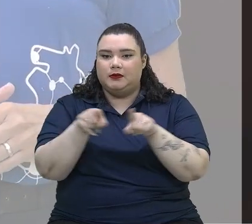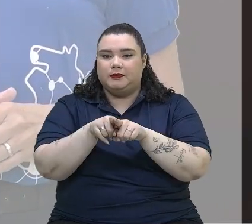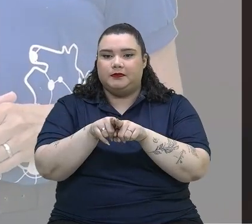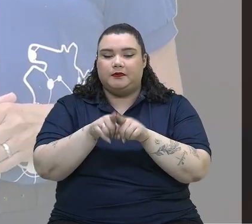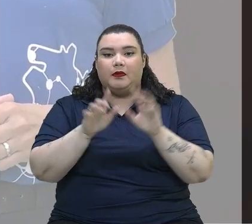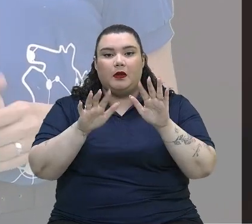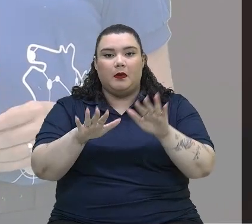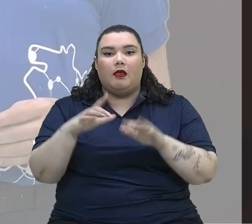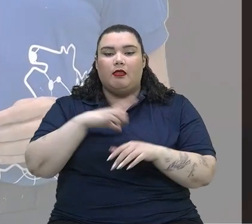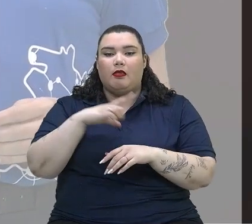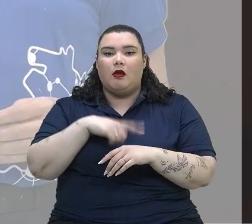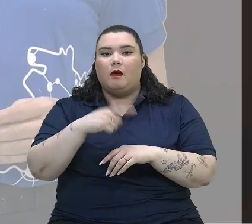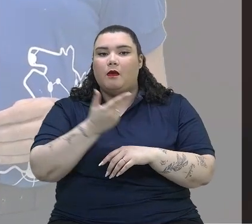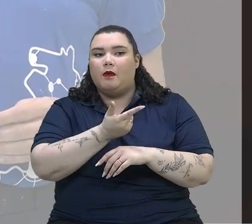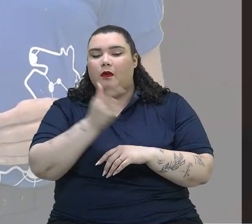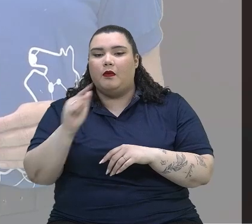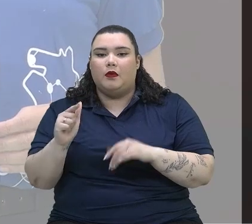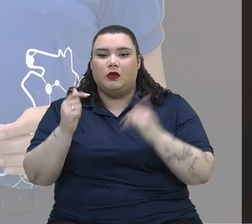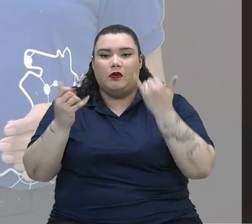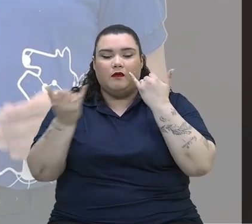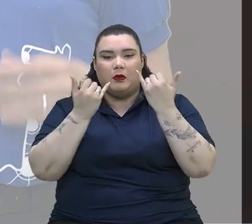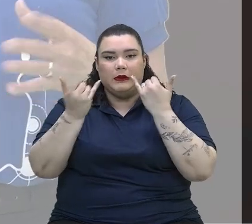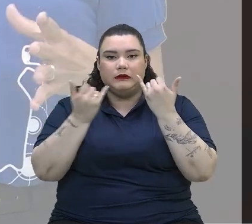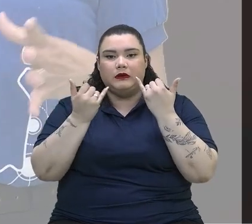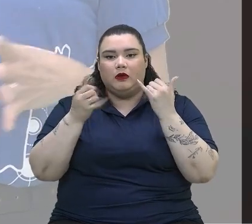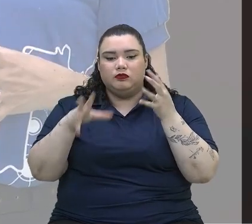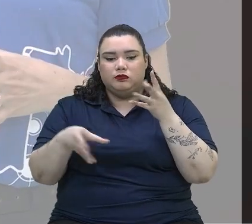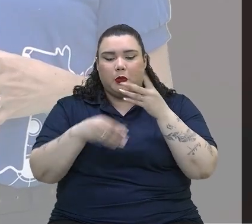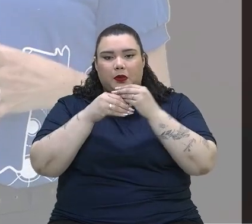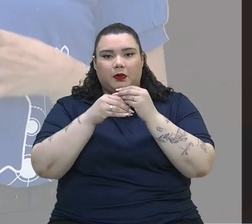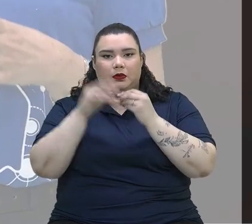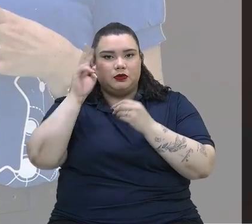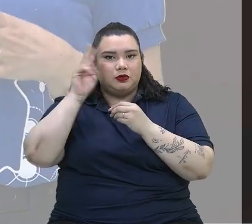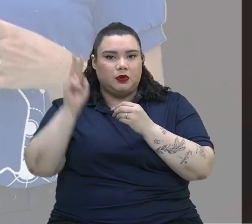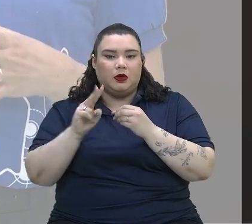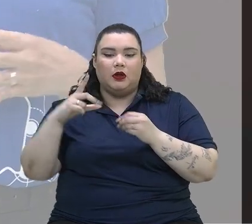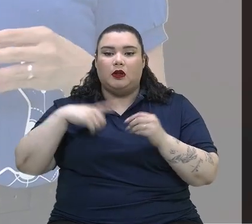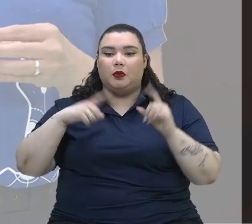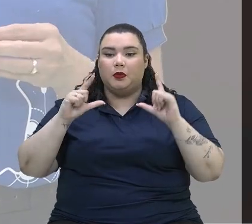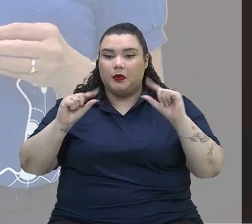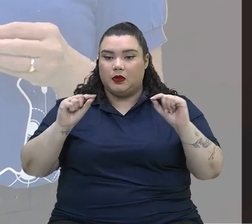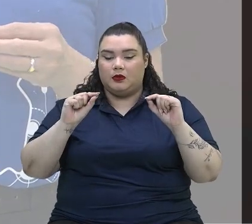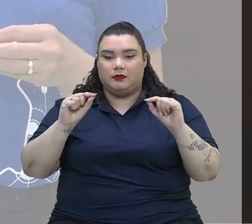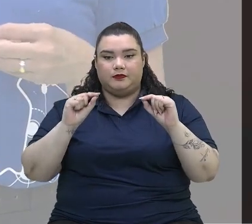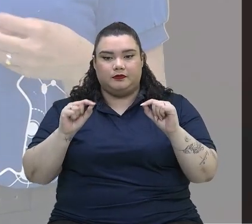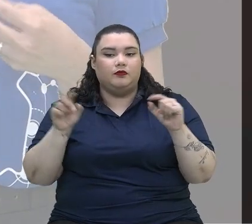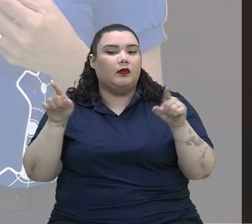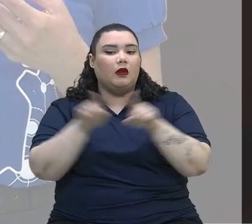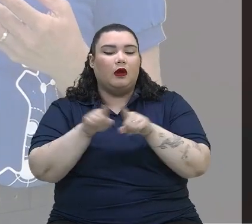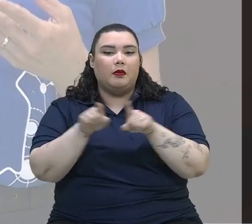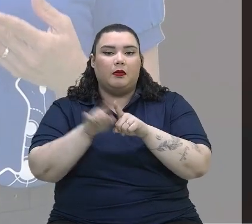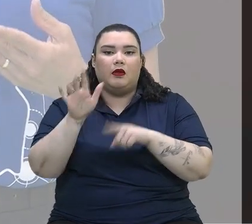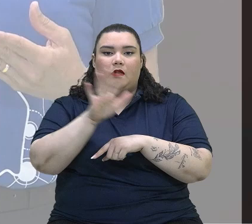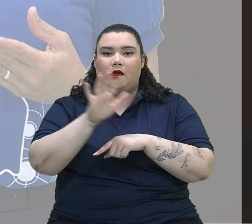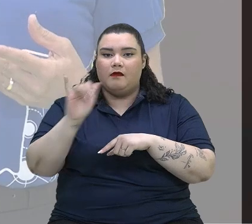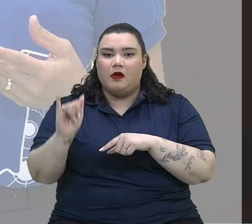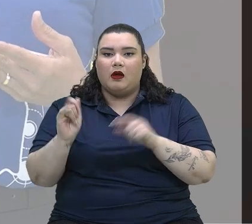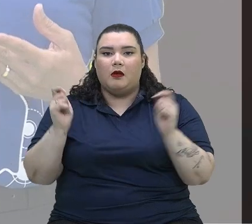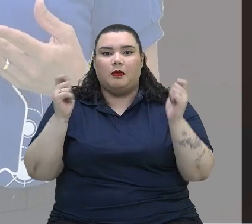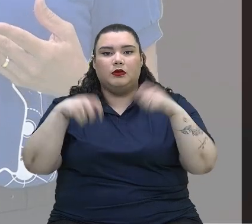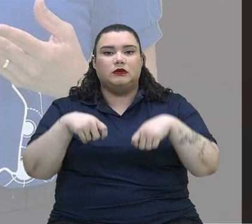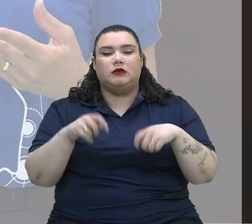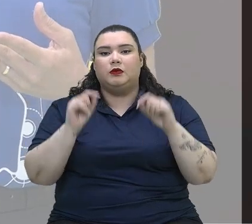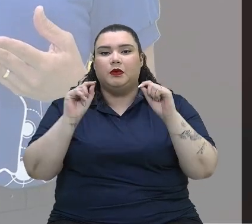outro ponto aí nessa caminhada histórica que nós chegamos, que também vai